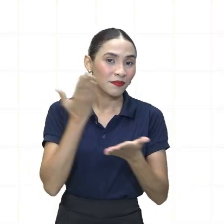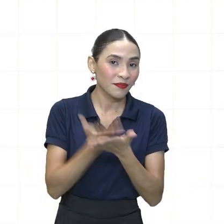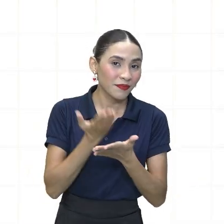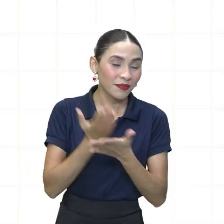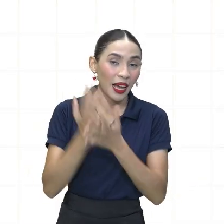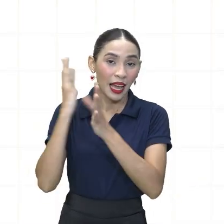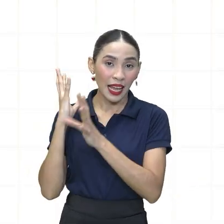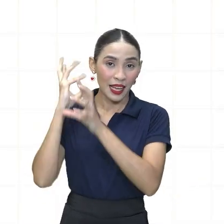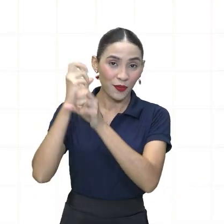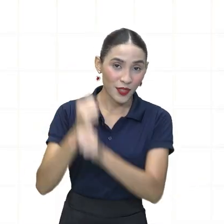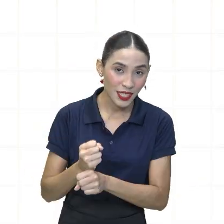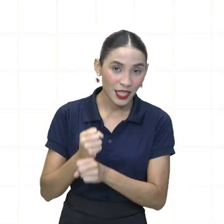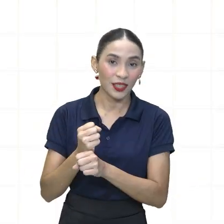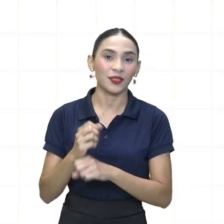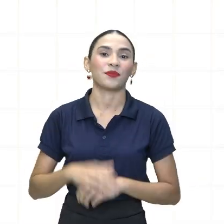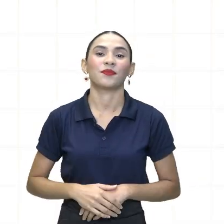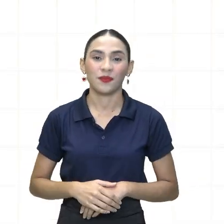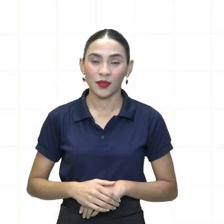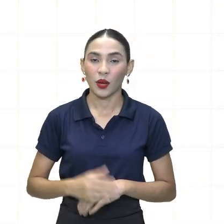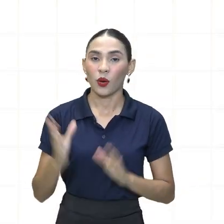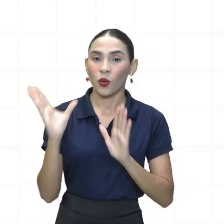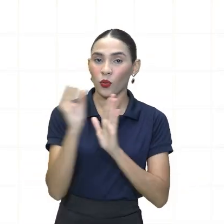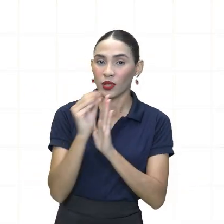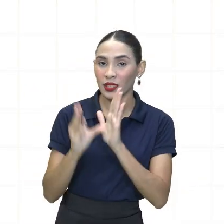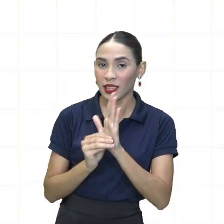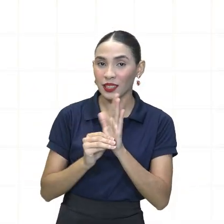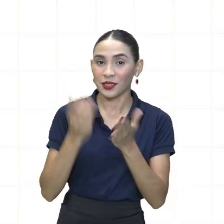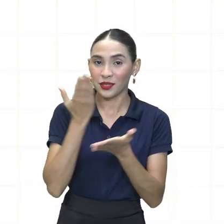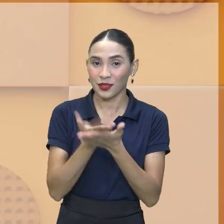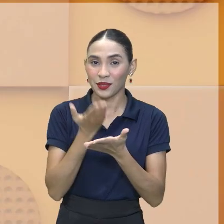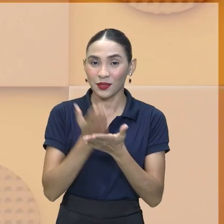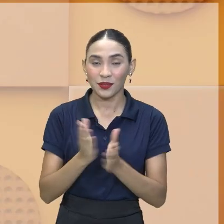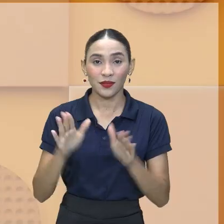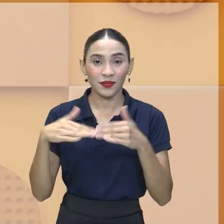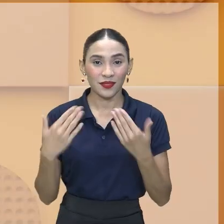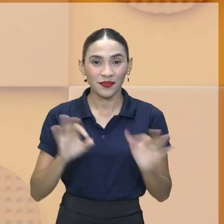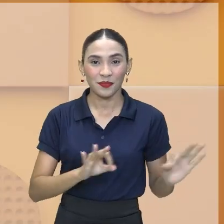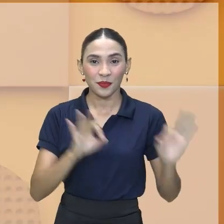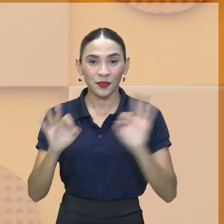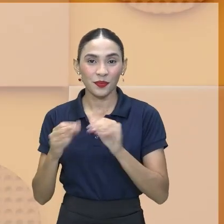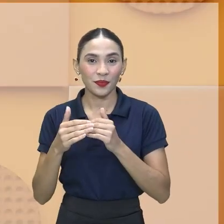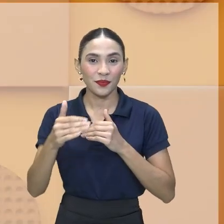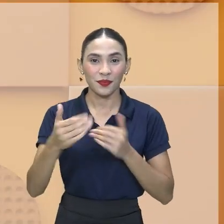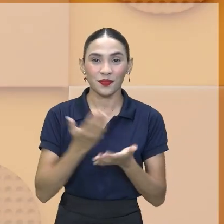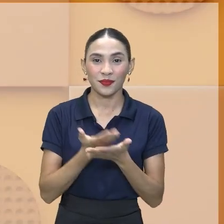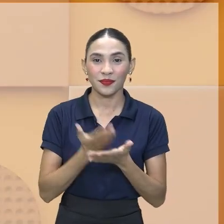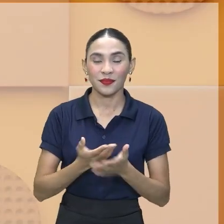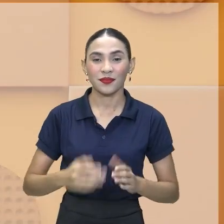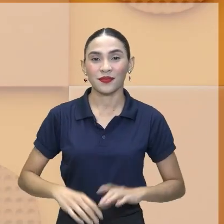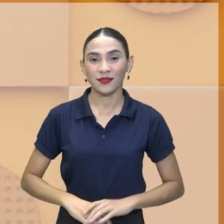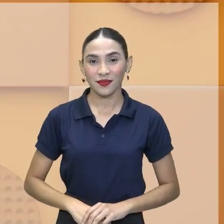a revisão da nossa unidade de estudo. Vamos lá acompanhar esta aula.